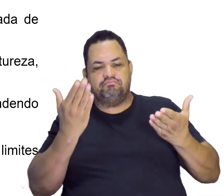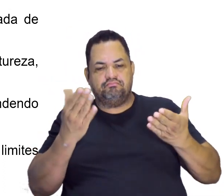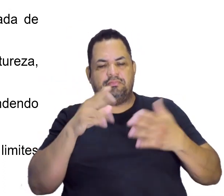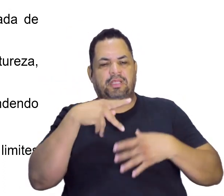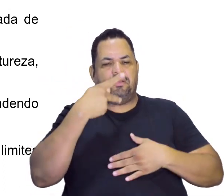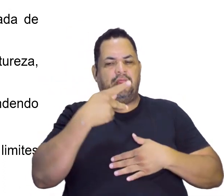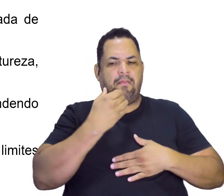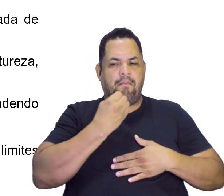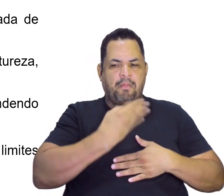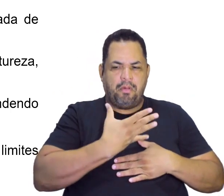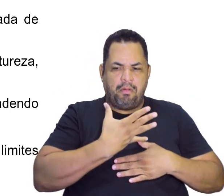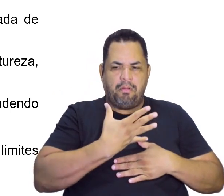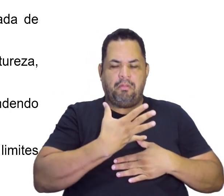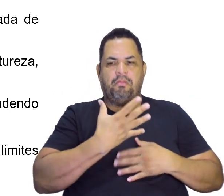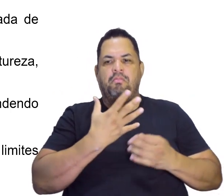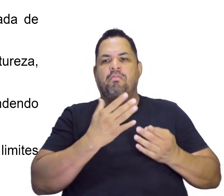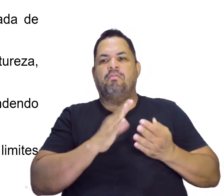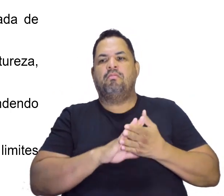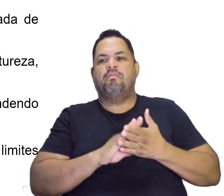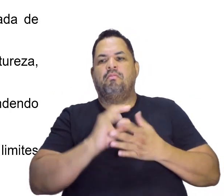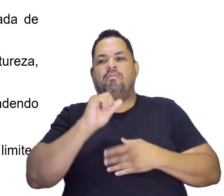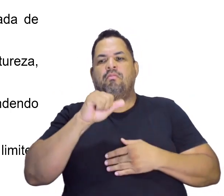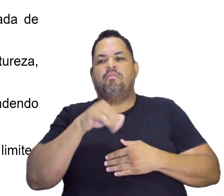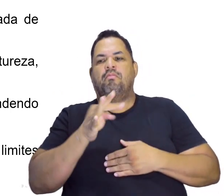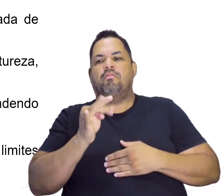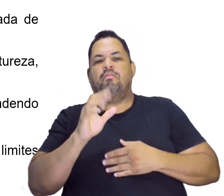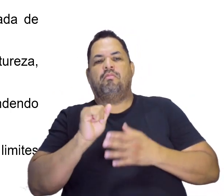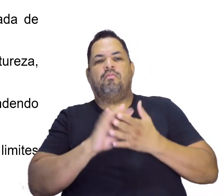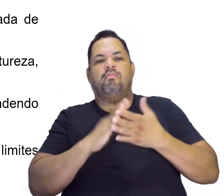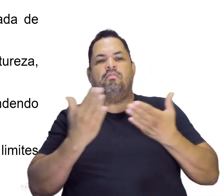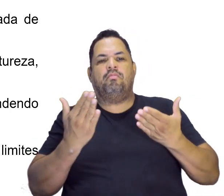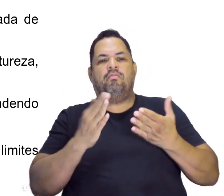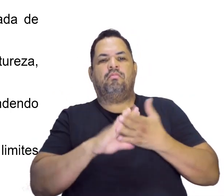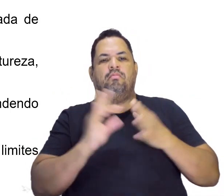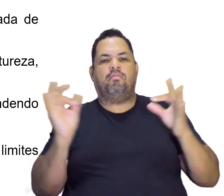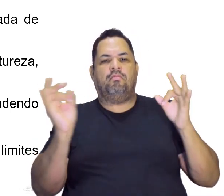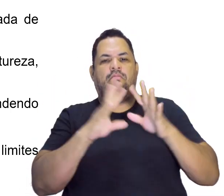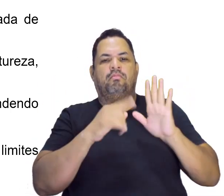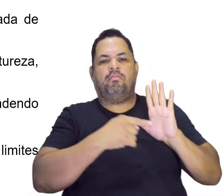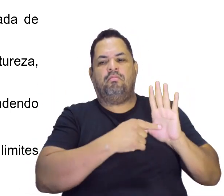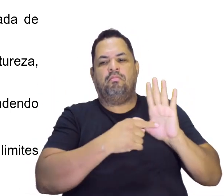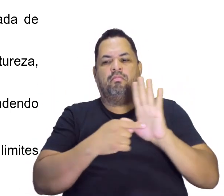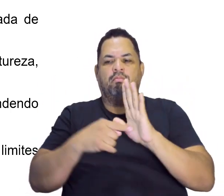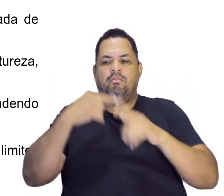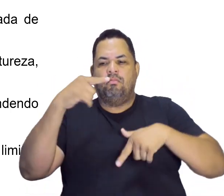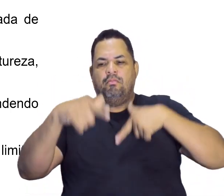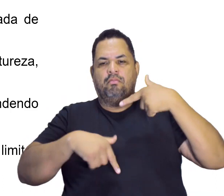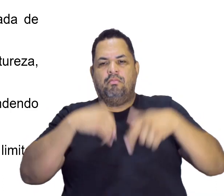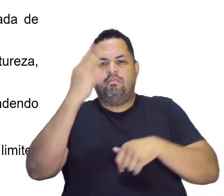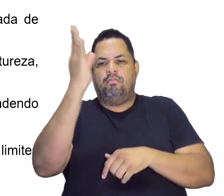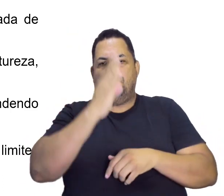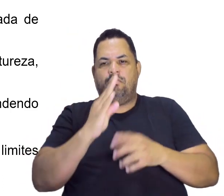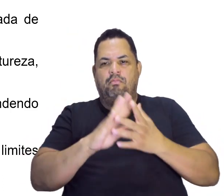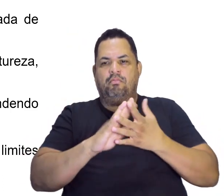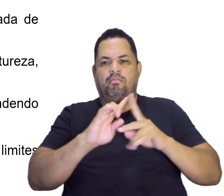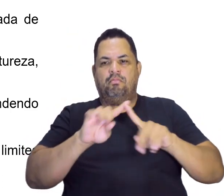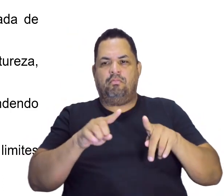né? Anita se considerava pronta para mostrar seu trabalho no